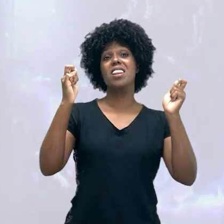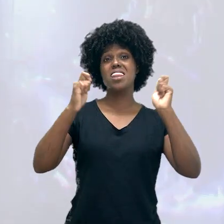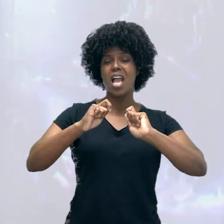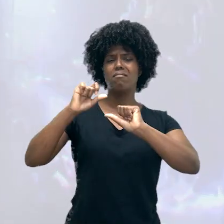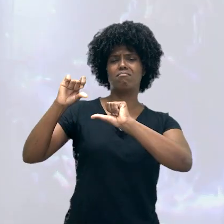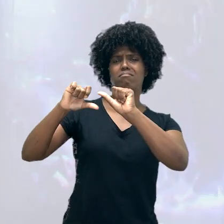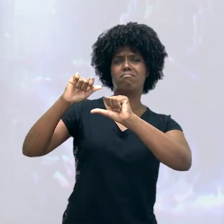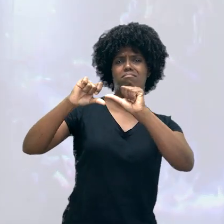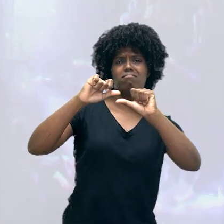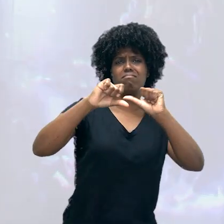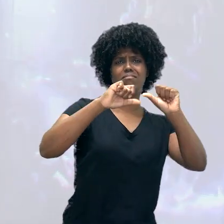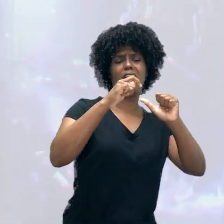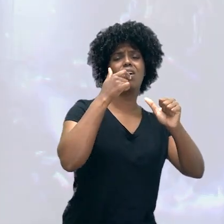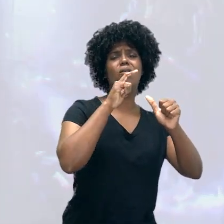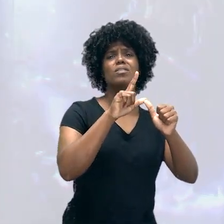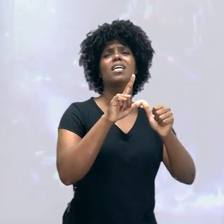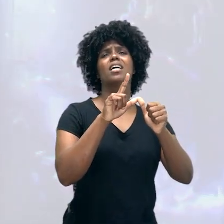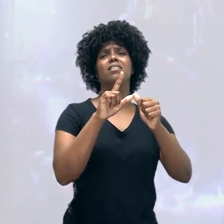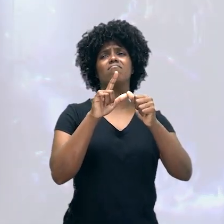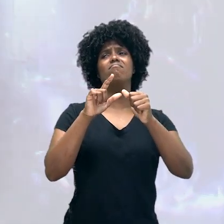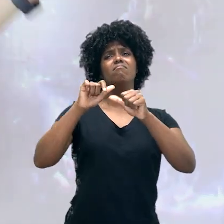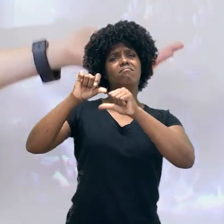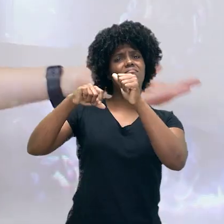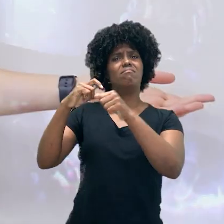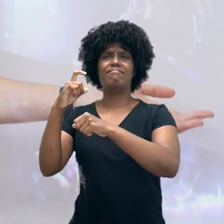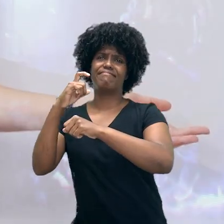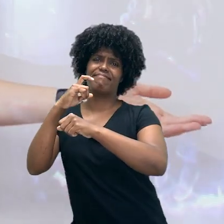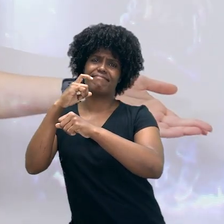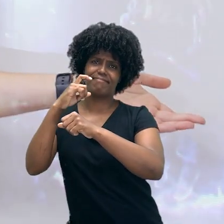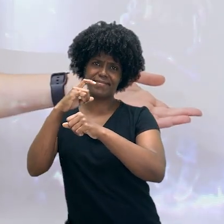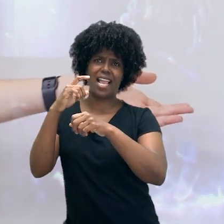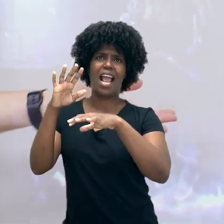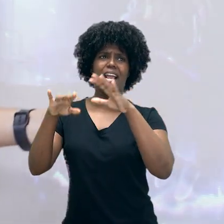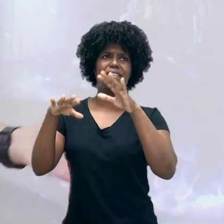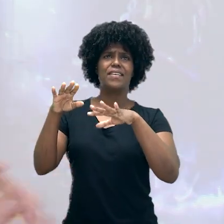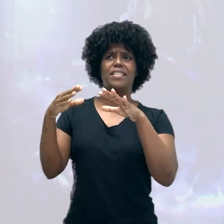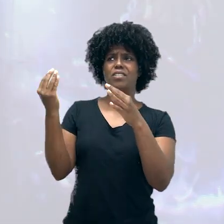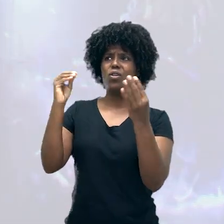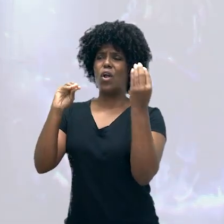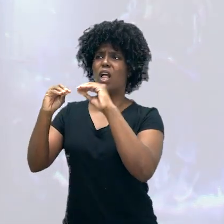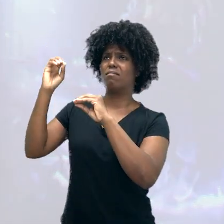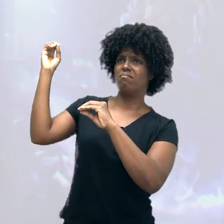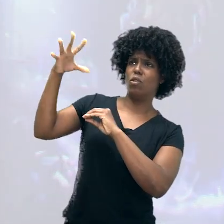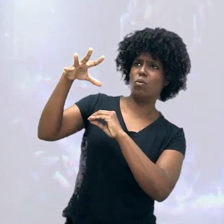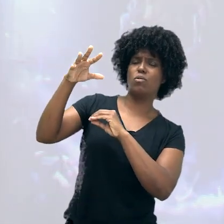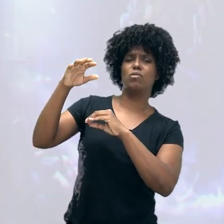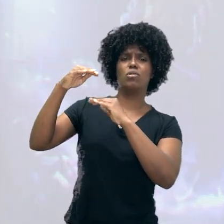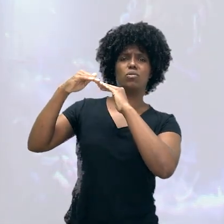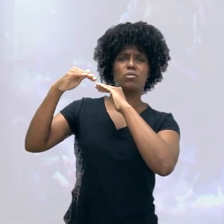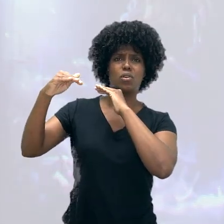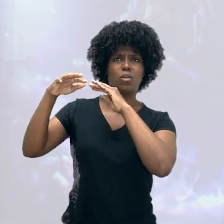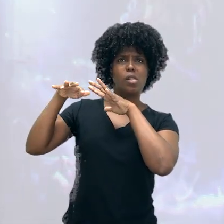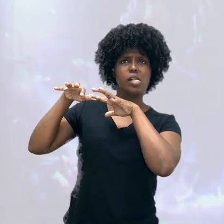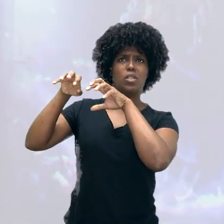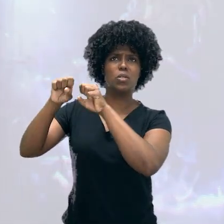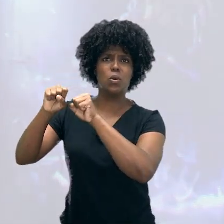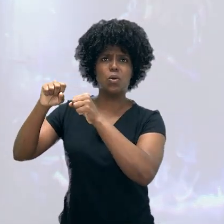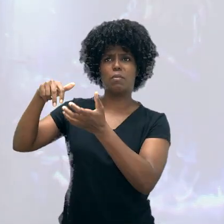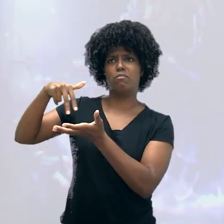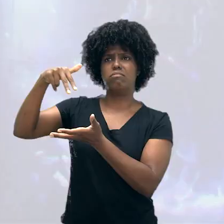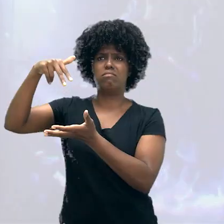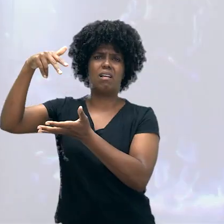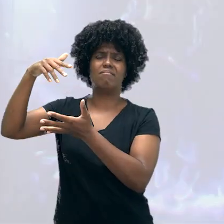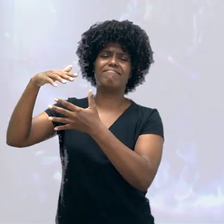consegue alterar isso. A gente consegue, na manipulação, colocar elementos, aí você coloca sombra, coloca luz, pode